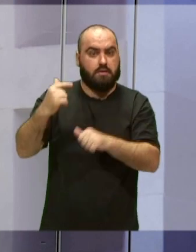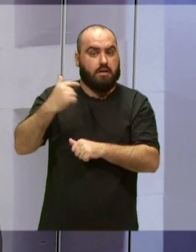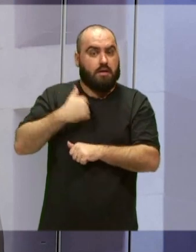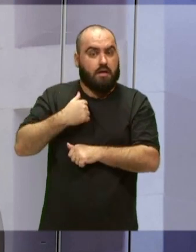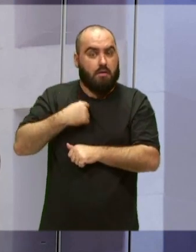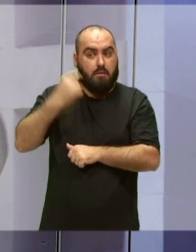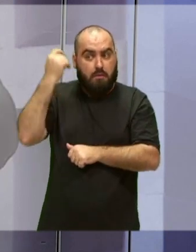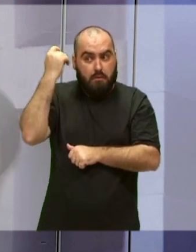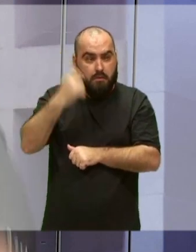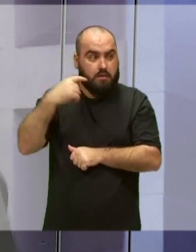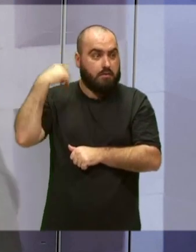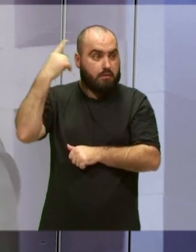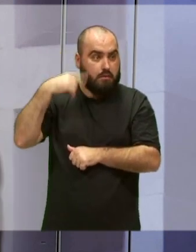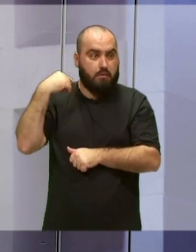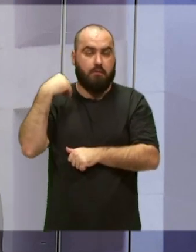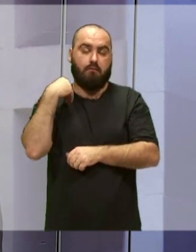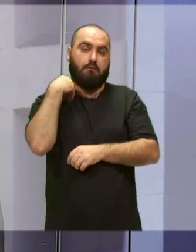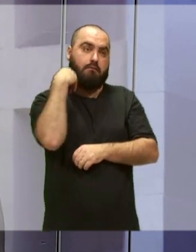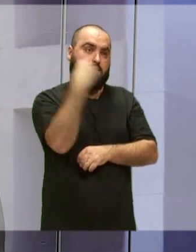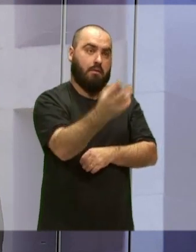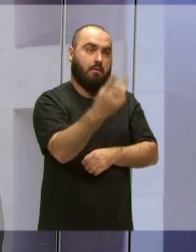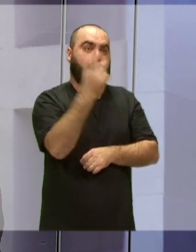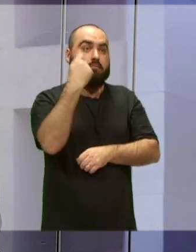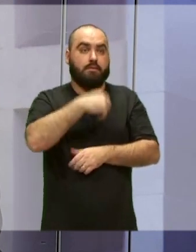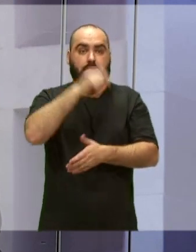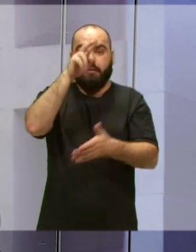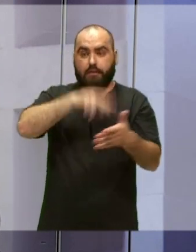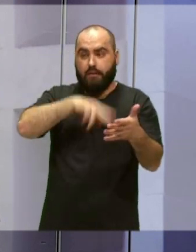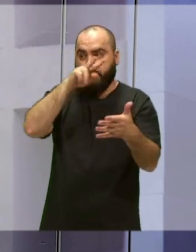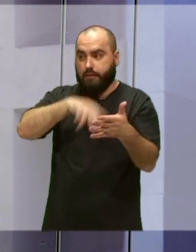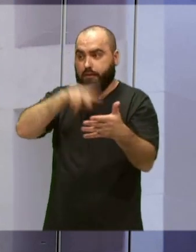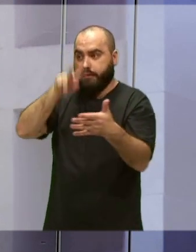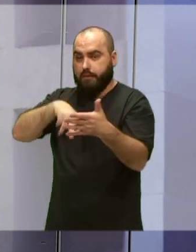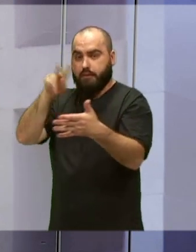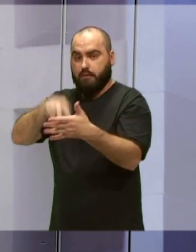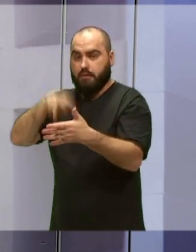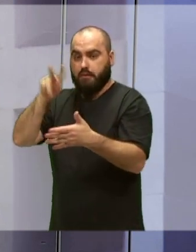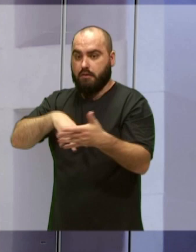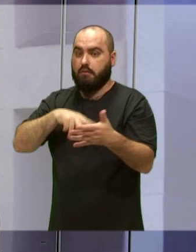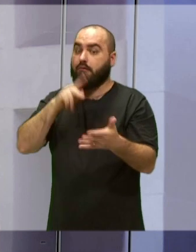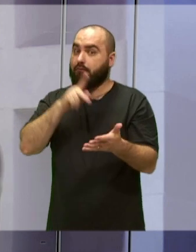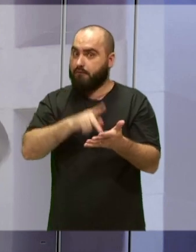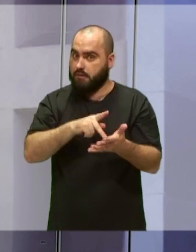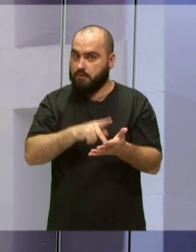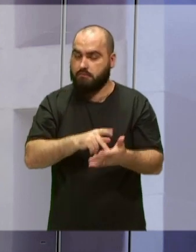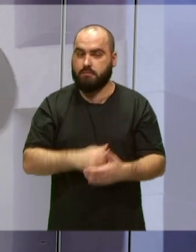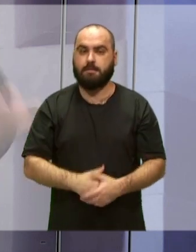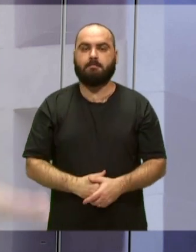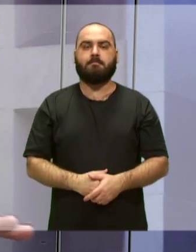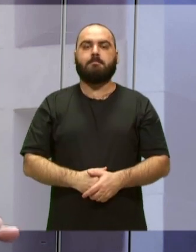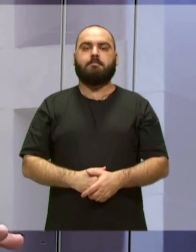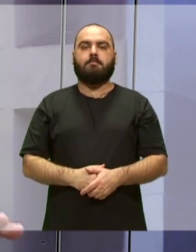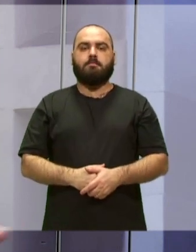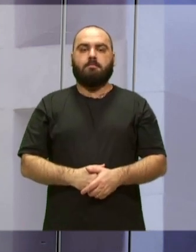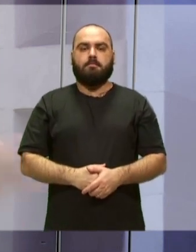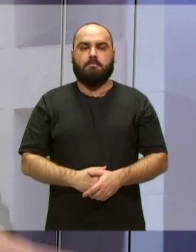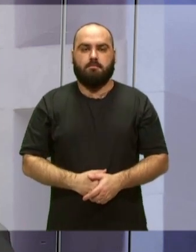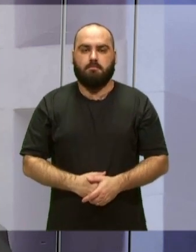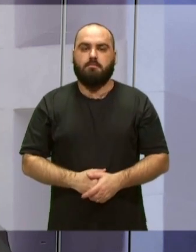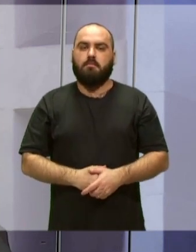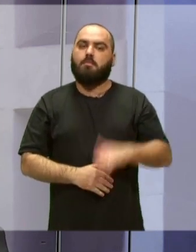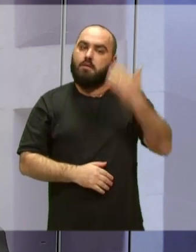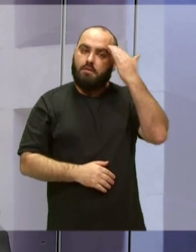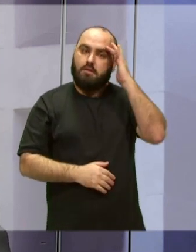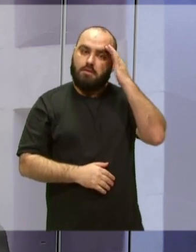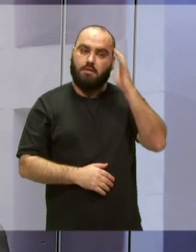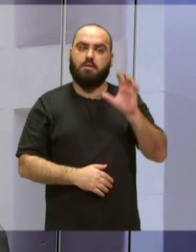doido mand de volta tá eu tenho que ler ten que ler Tem que ler Tem que ler o fato é o seguinte que entendendo tudo isso eu disse não vou fazer uma